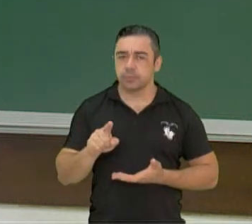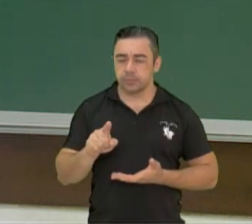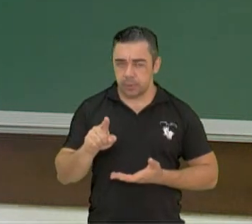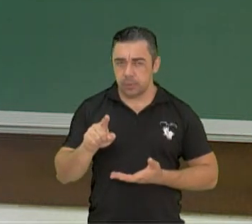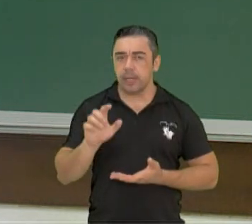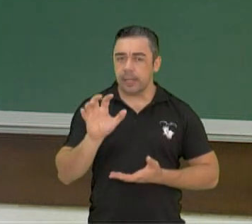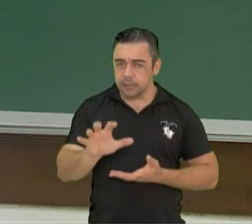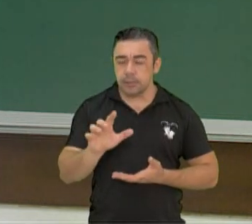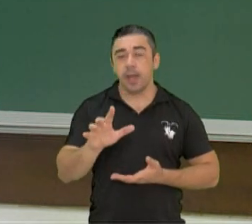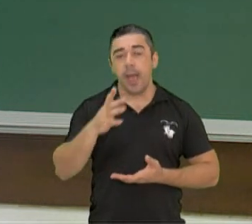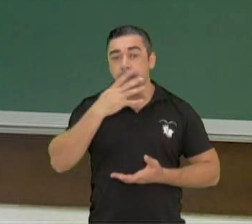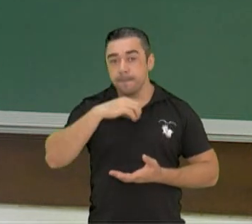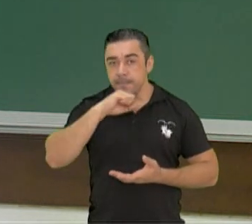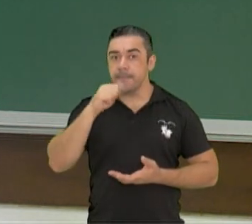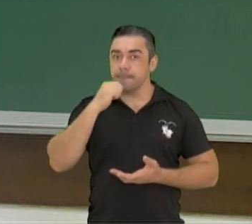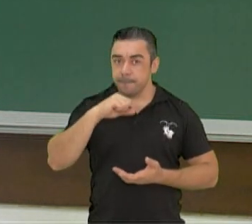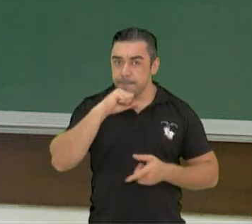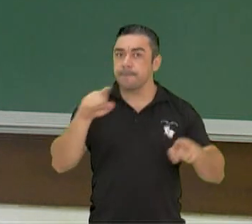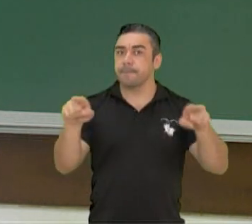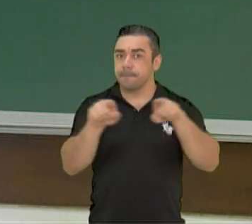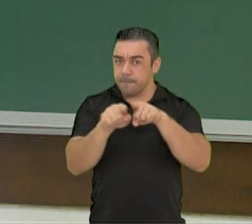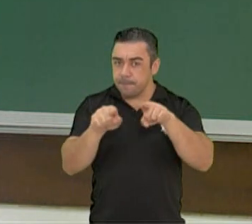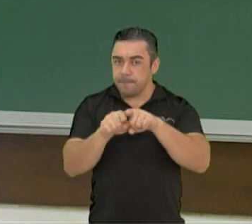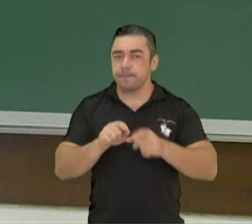os pais também, ok?